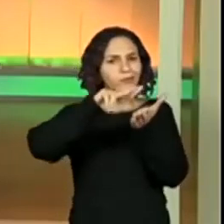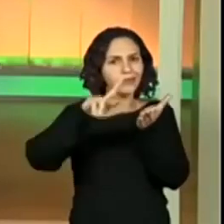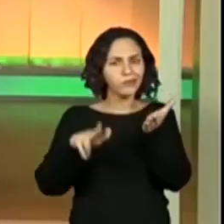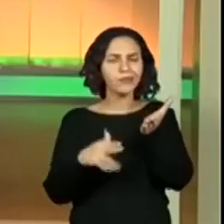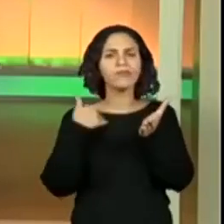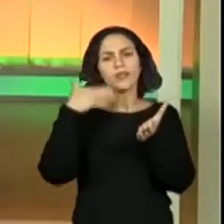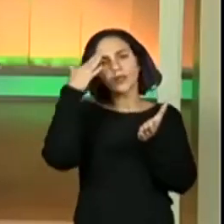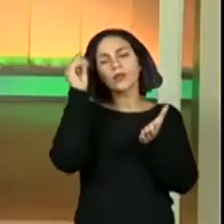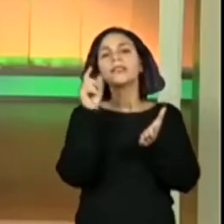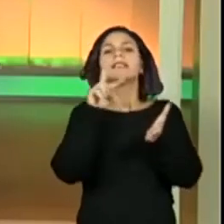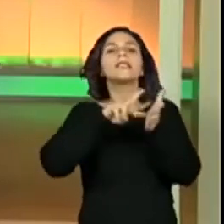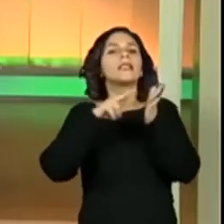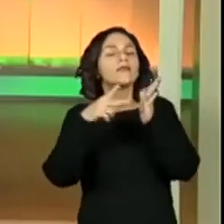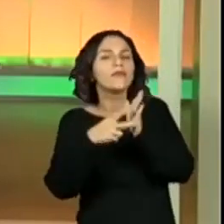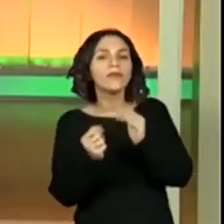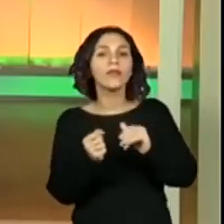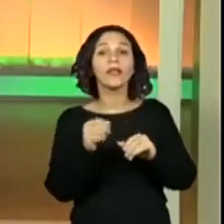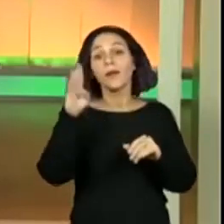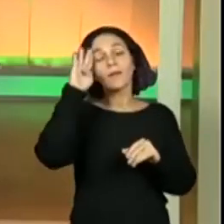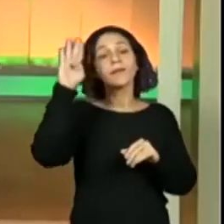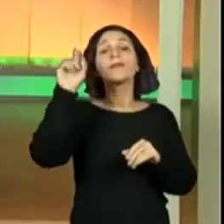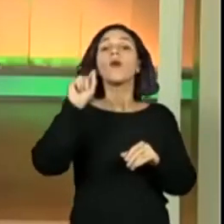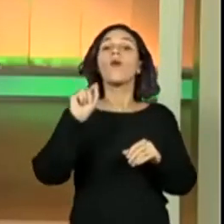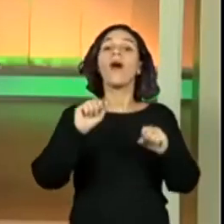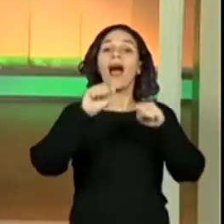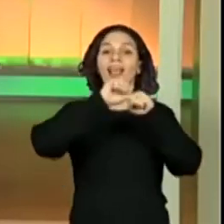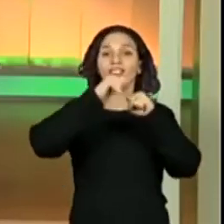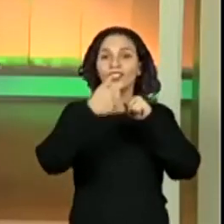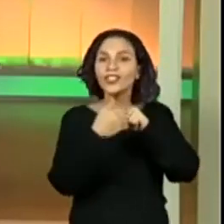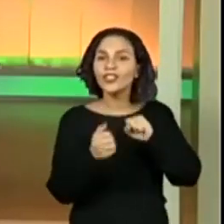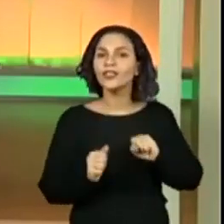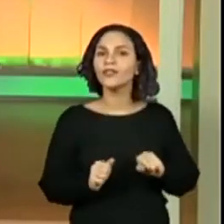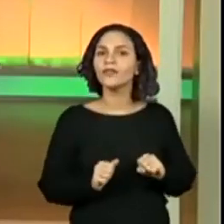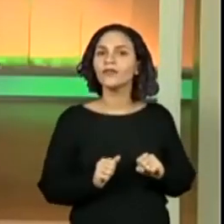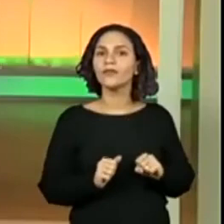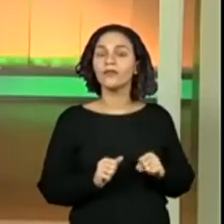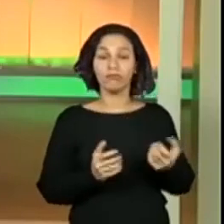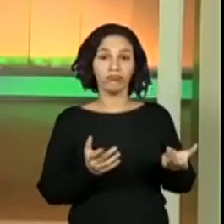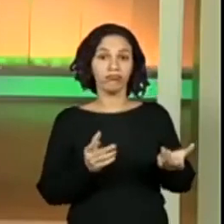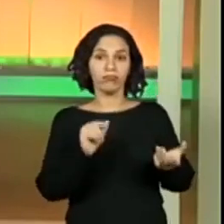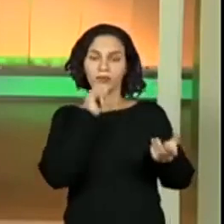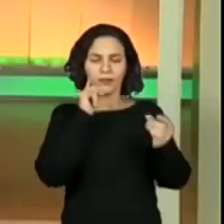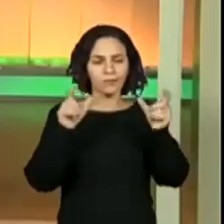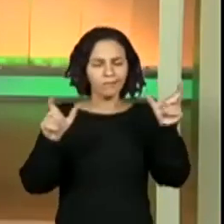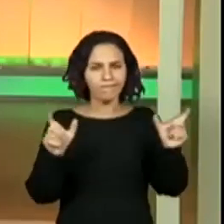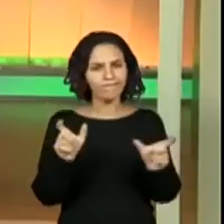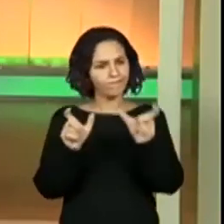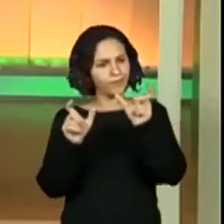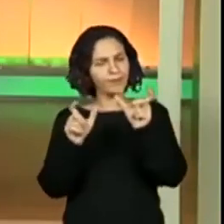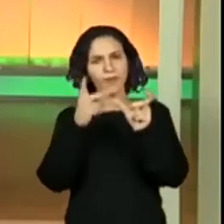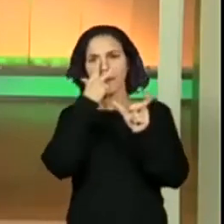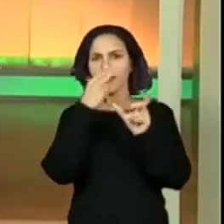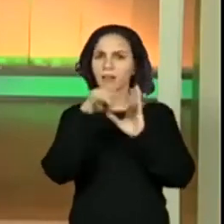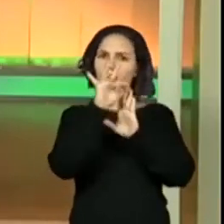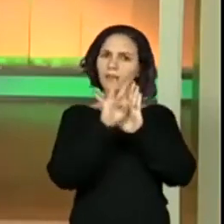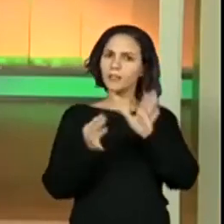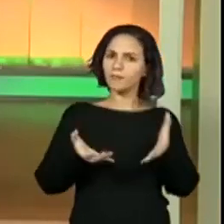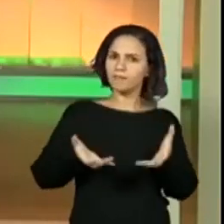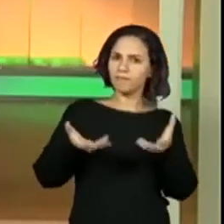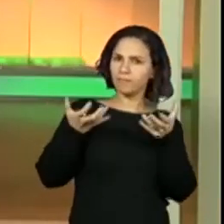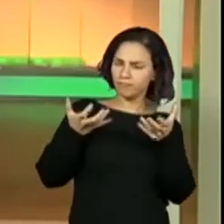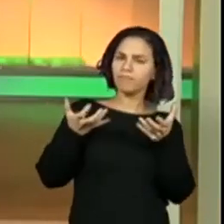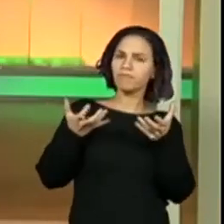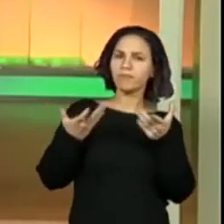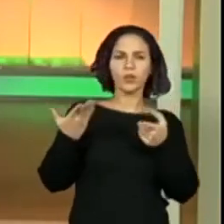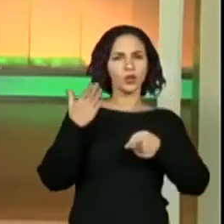sei os seus significados, principalmente adjetivos, né? Que enriquecem o texto, né? Me favorece, né, a